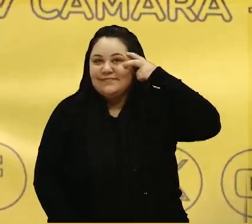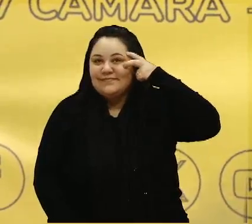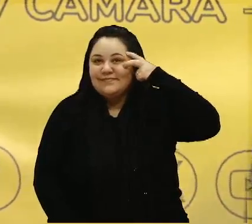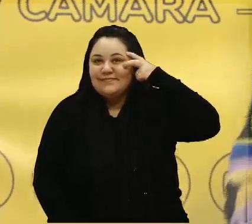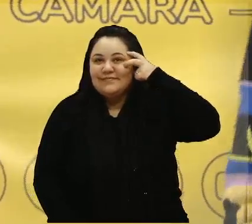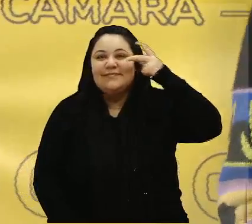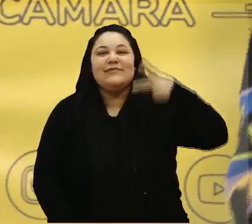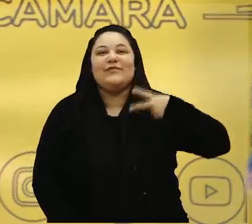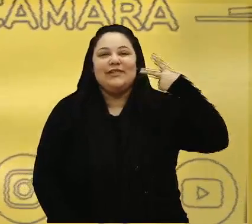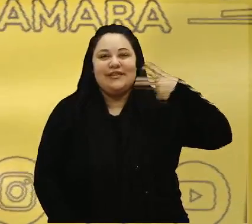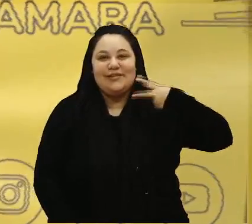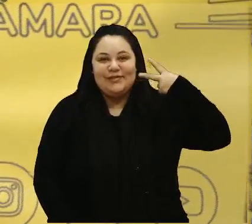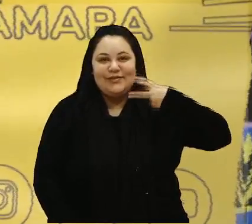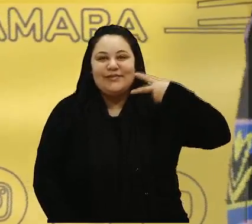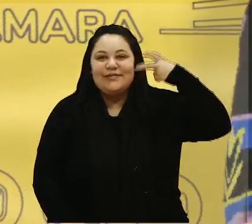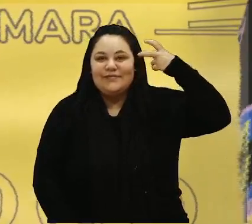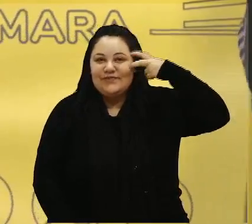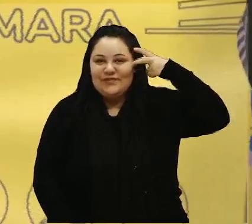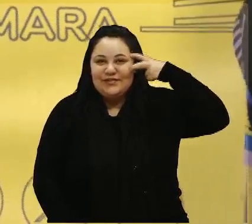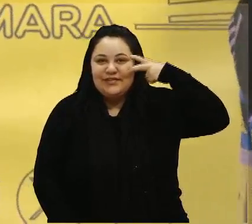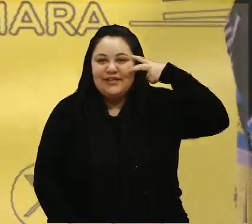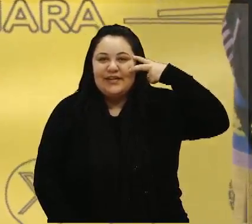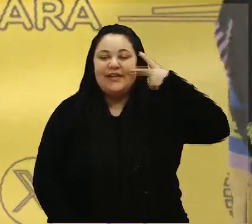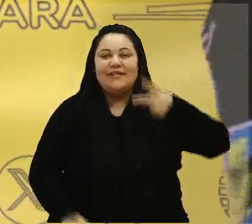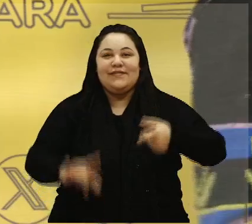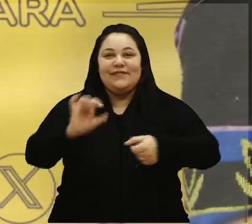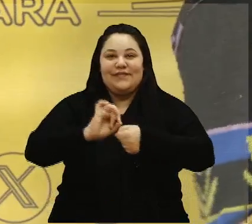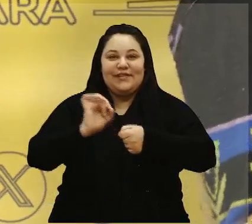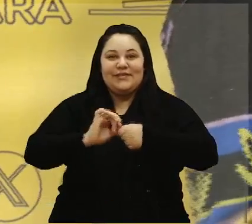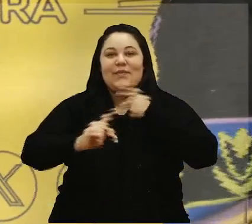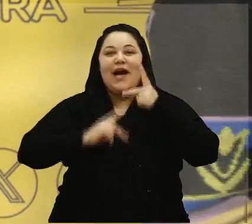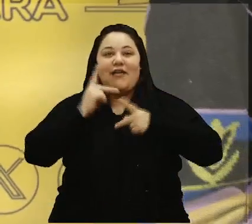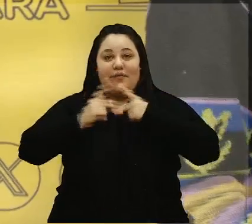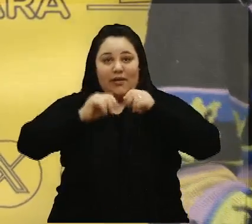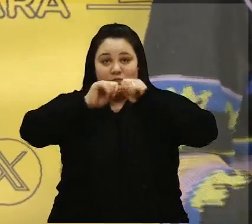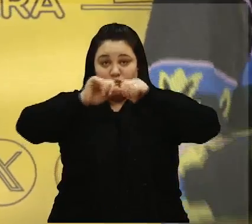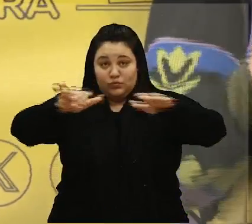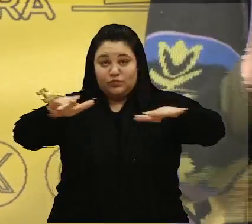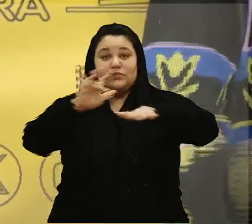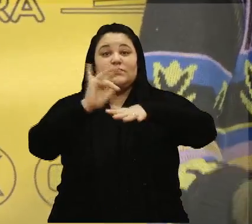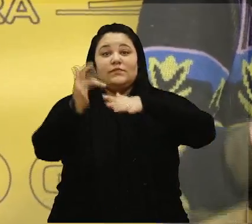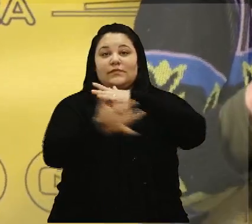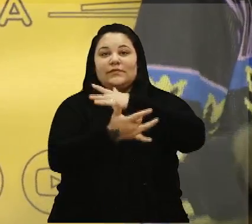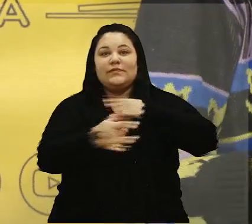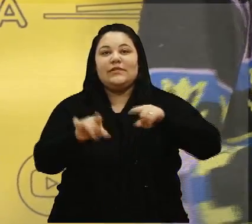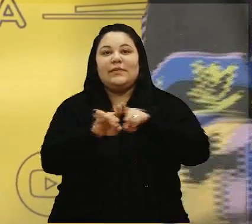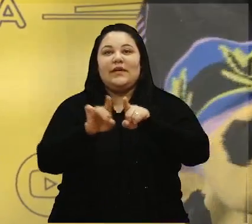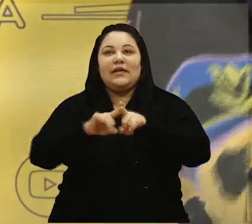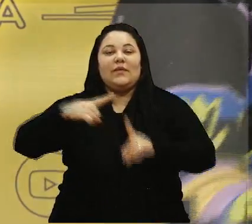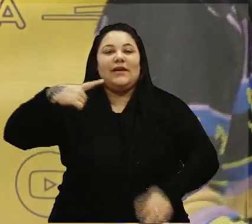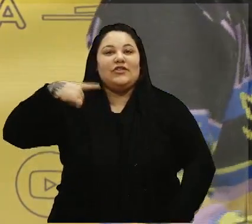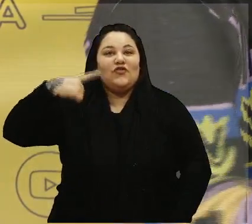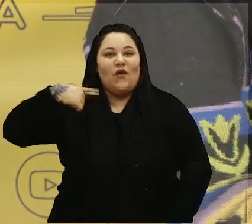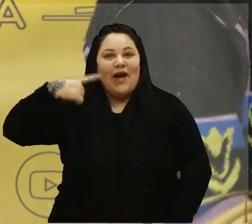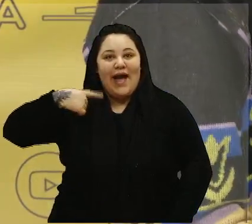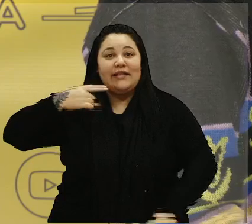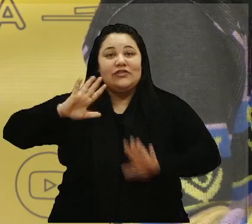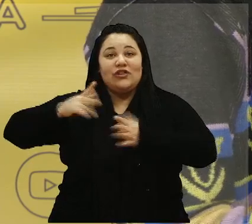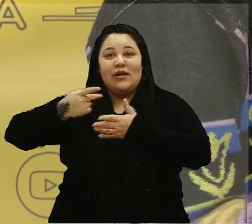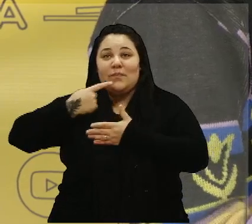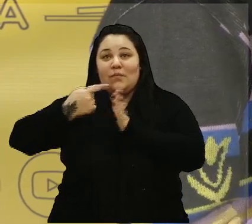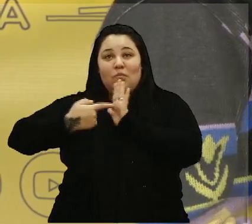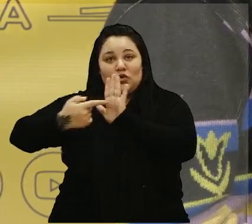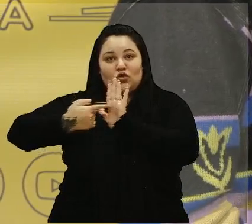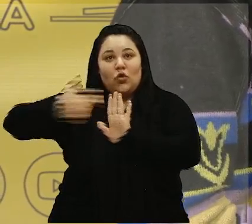Vereador Sandro Fantinel fez uma abordagem aí, trouxe uma fala que tem repercutido nas redes sociais, de uma advogada que apresenta dados